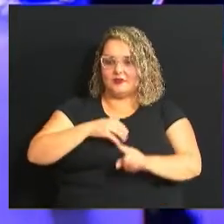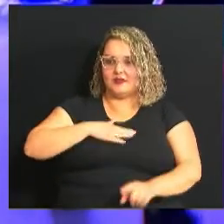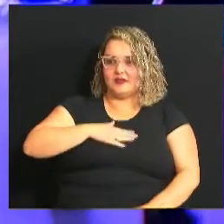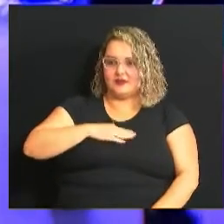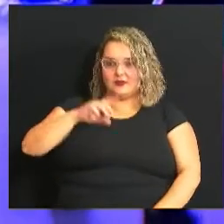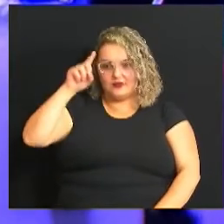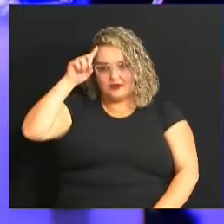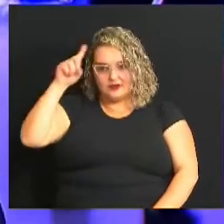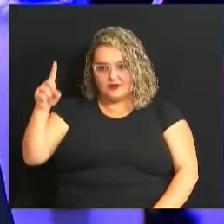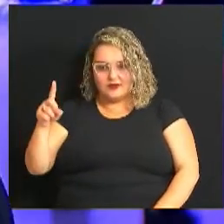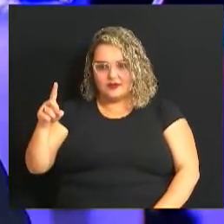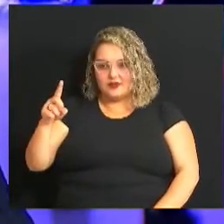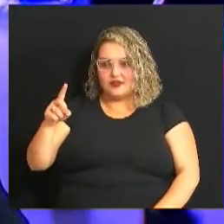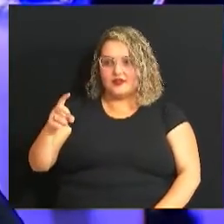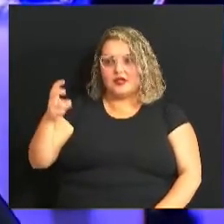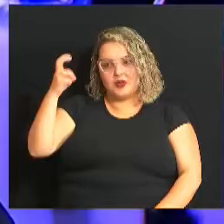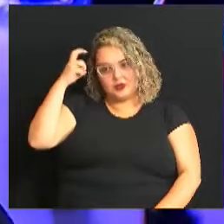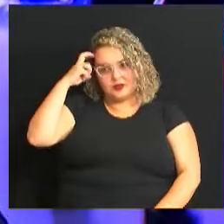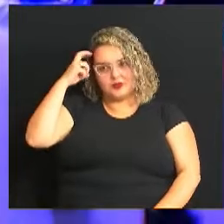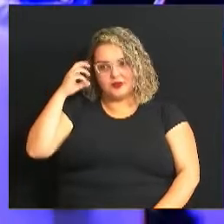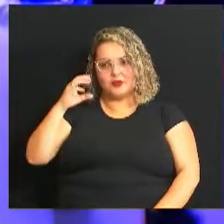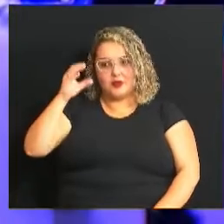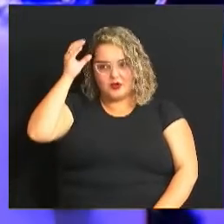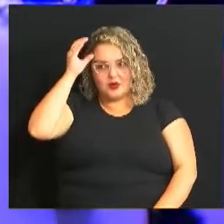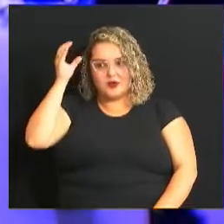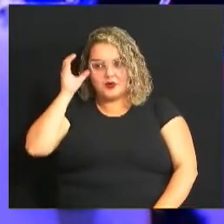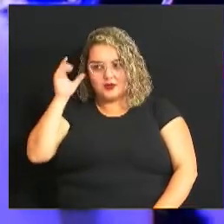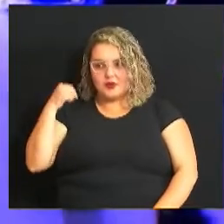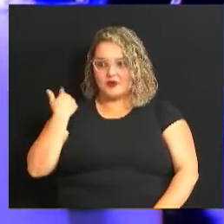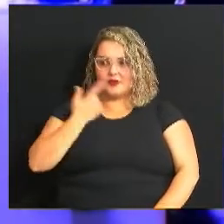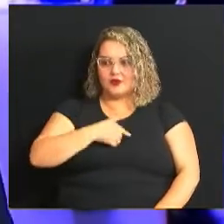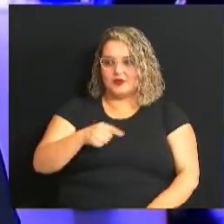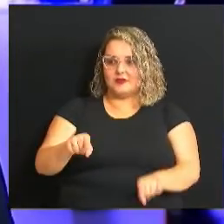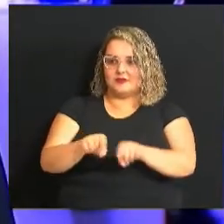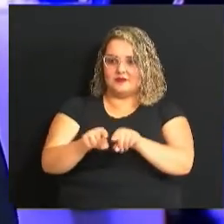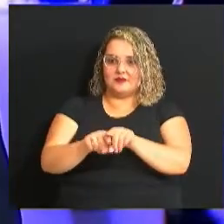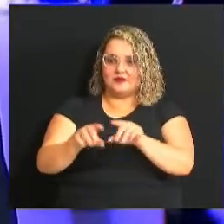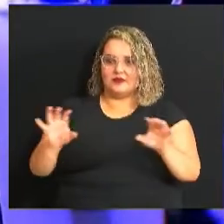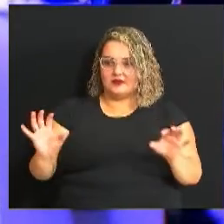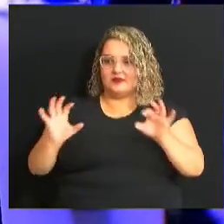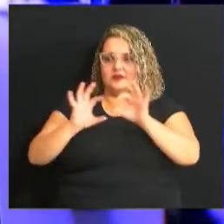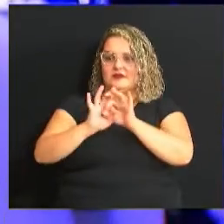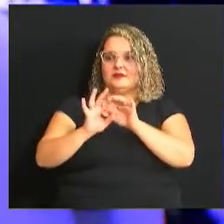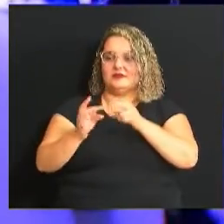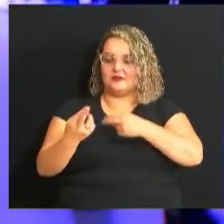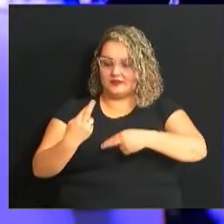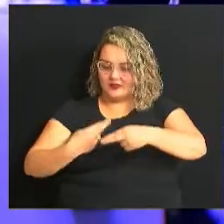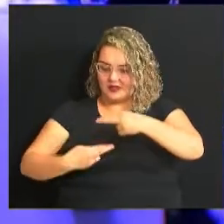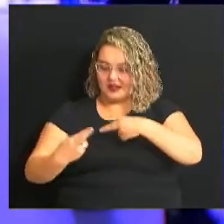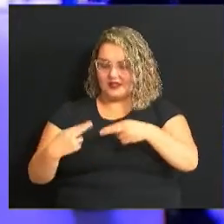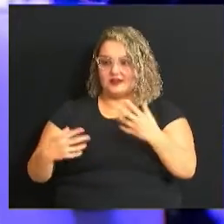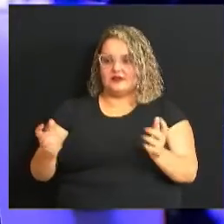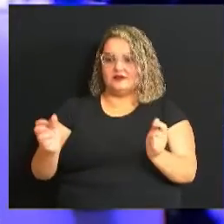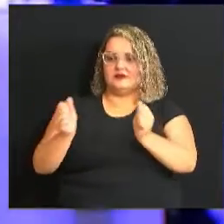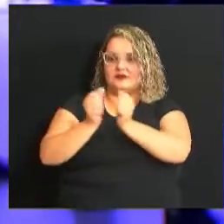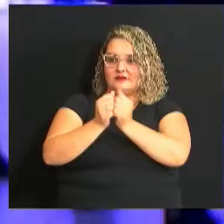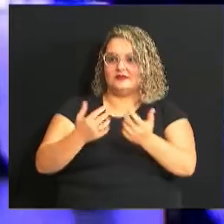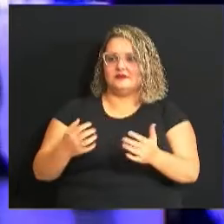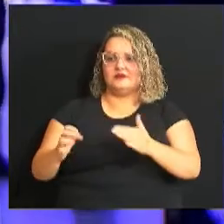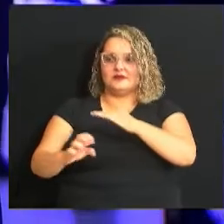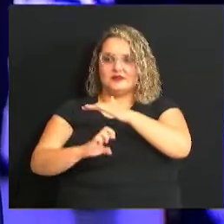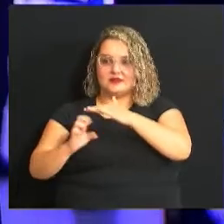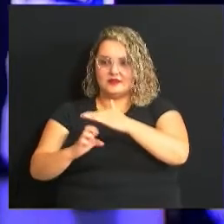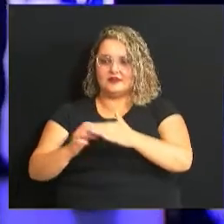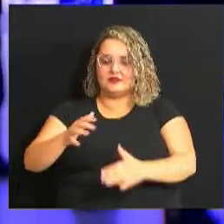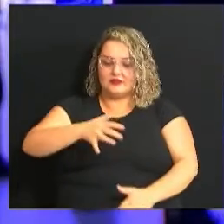da Cultura Coreana. E nós estaremos também estreitando os laços para que as empresas e o